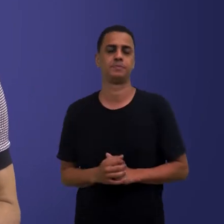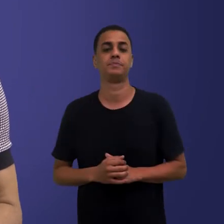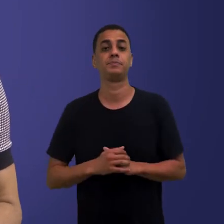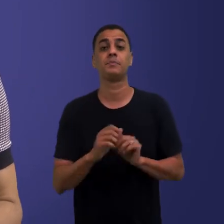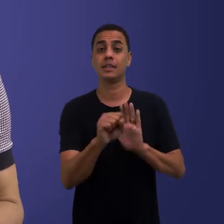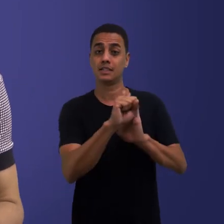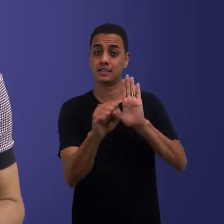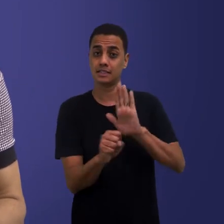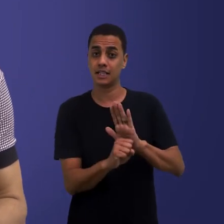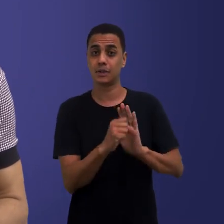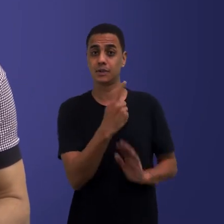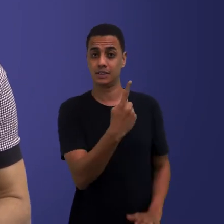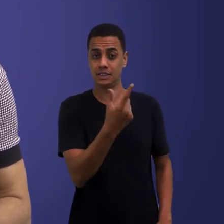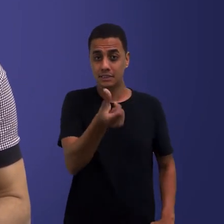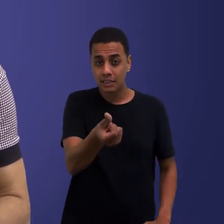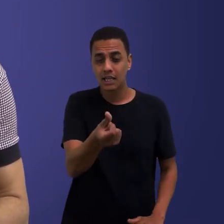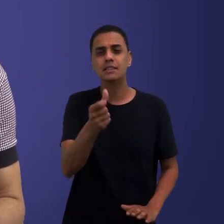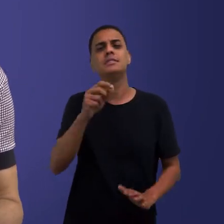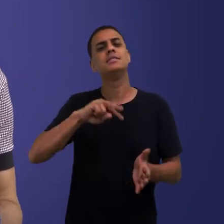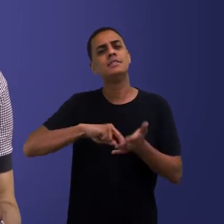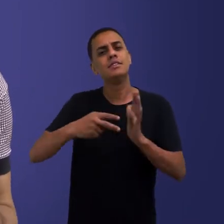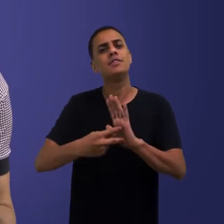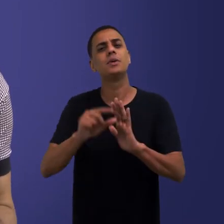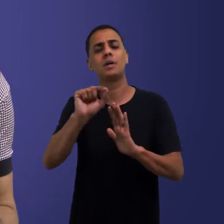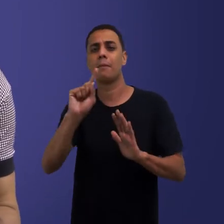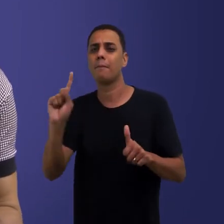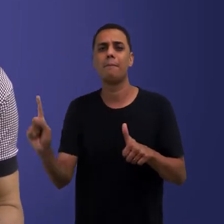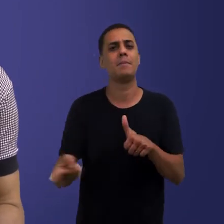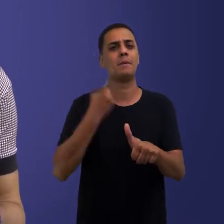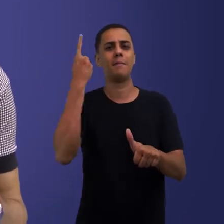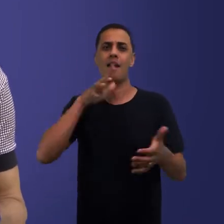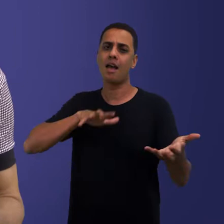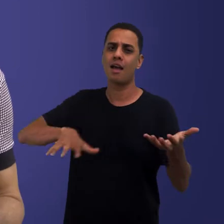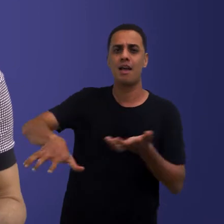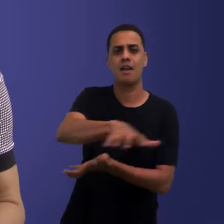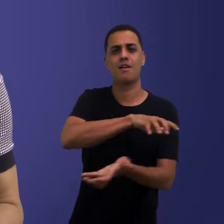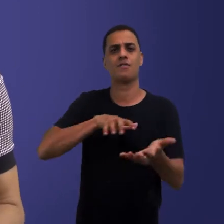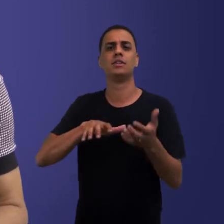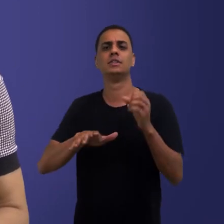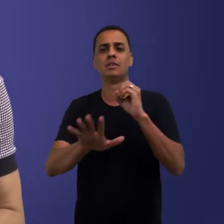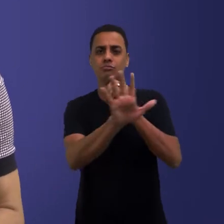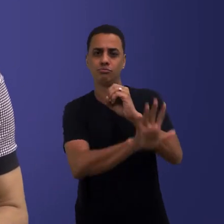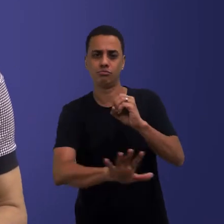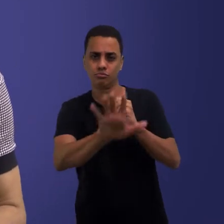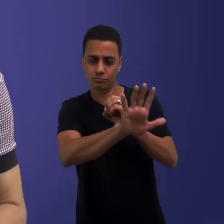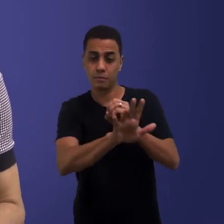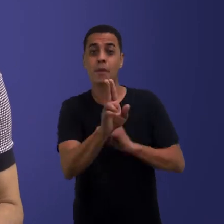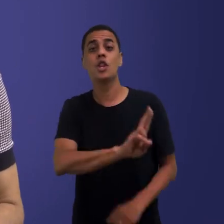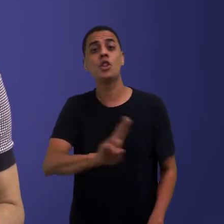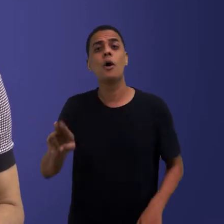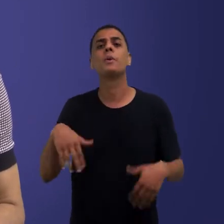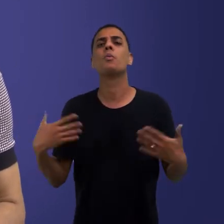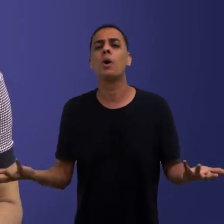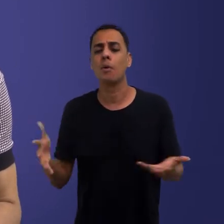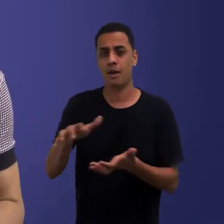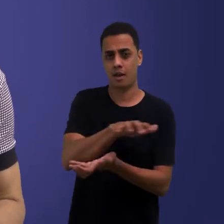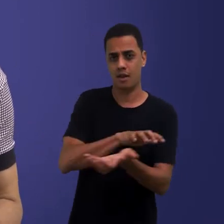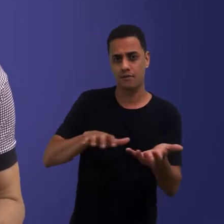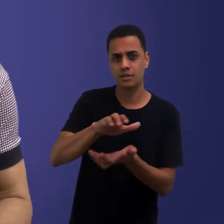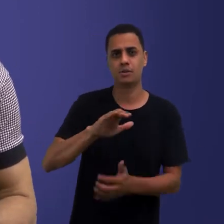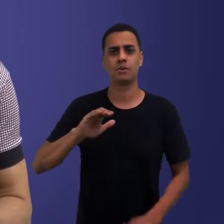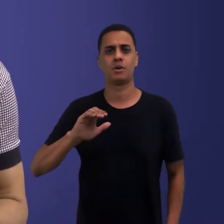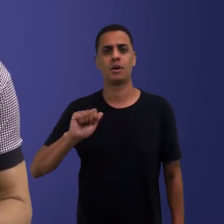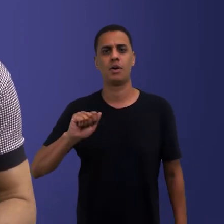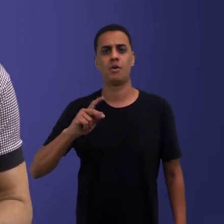das civilizações antigas. O século XVI representa a primeira grande revolução da astronomia, quando a